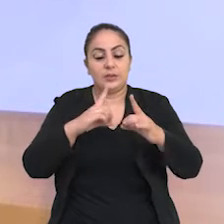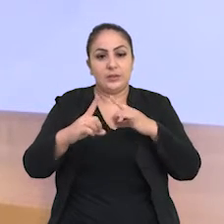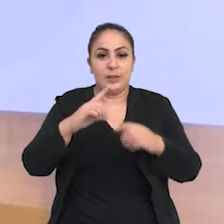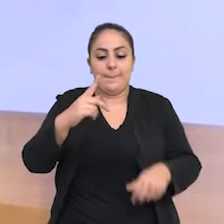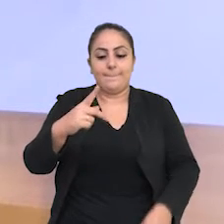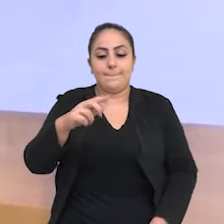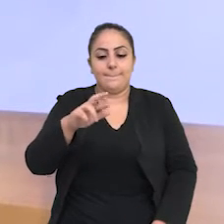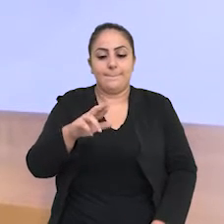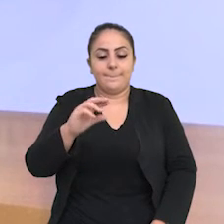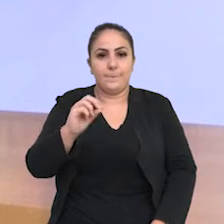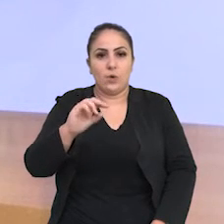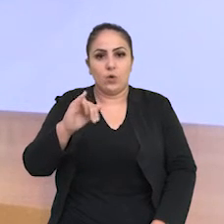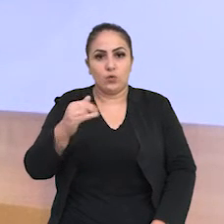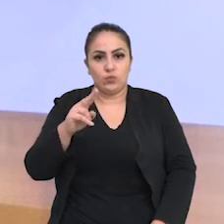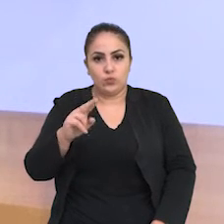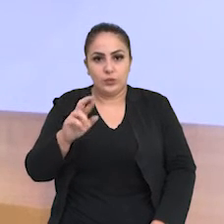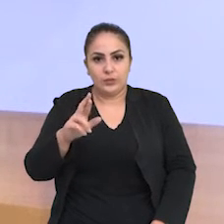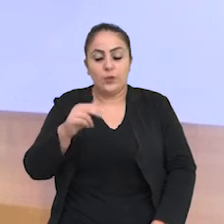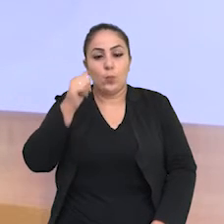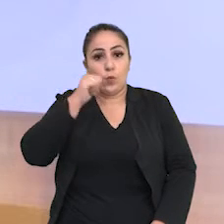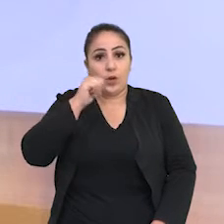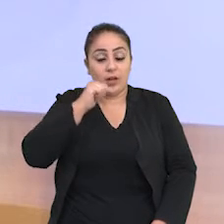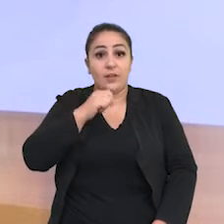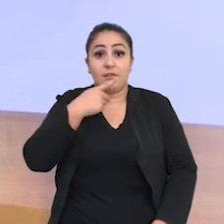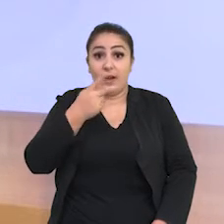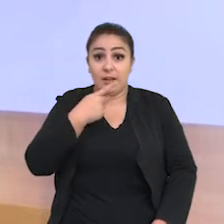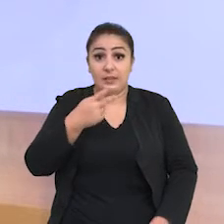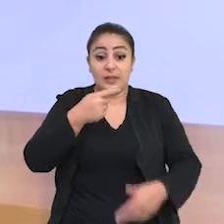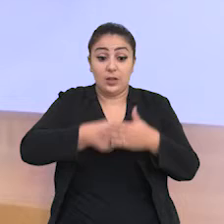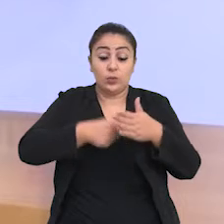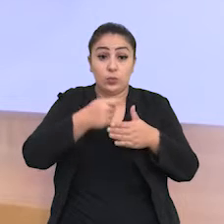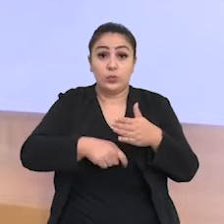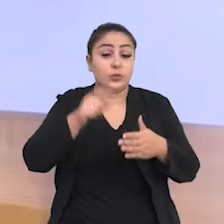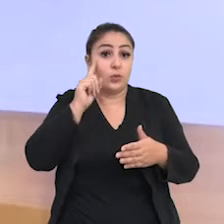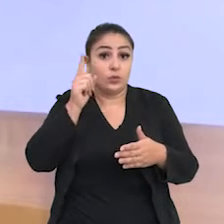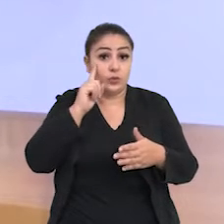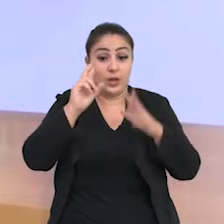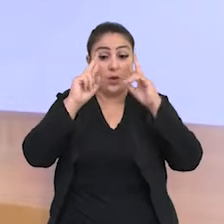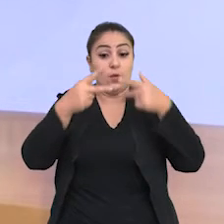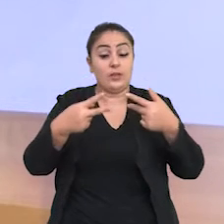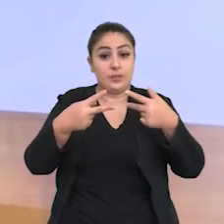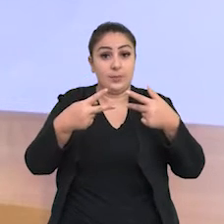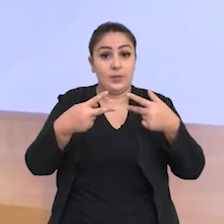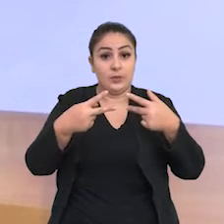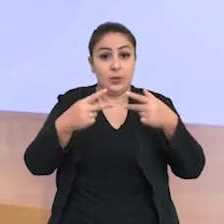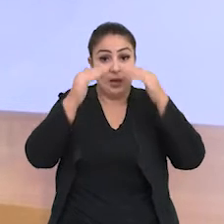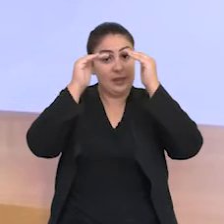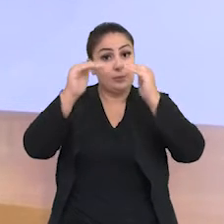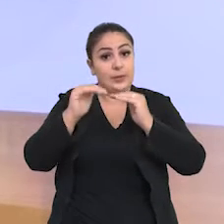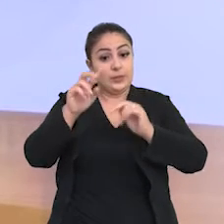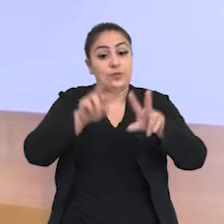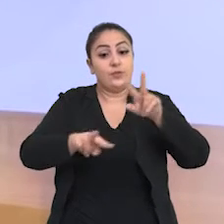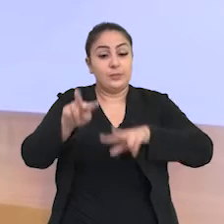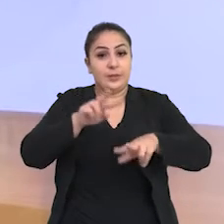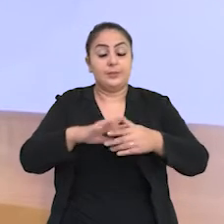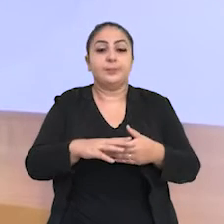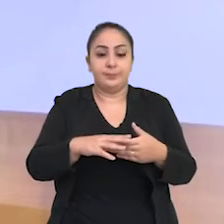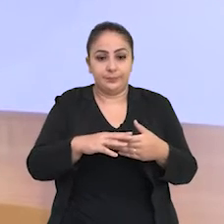o Projur Mulher, fala da nossa luta diária por reconhecimento, respeito e